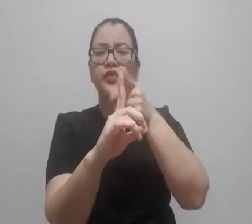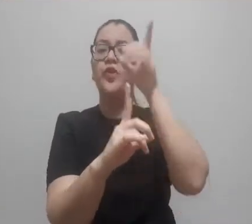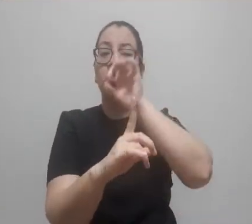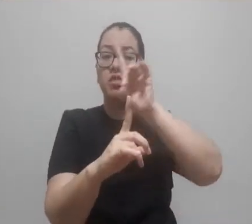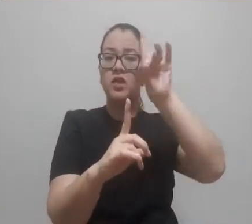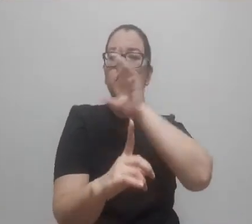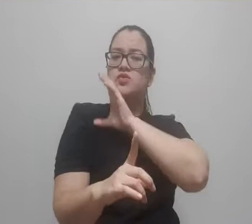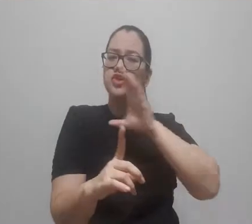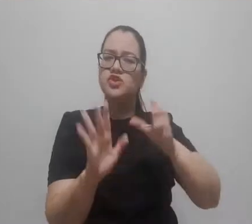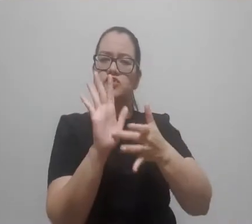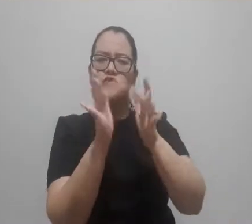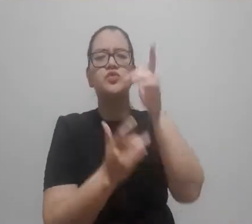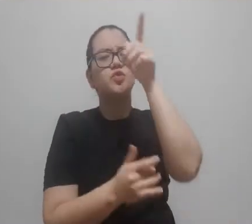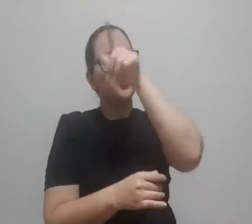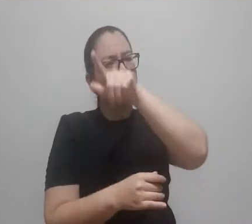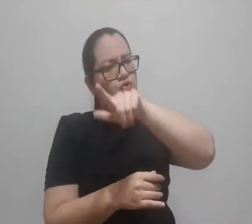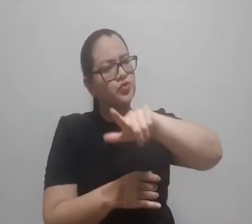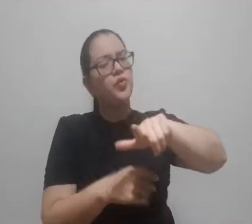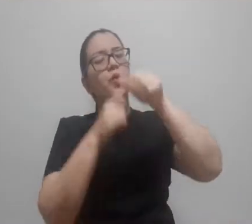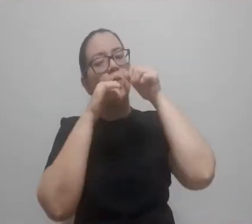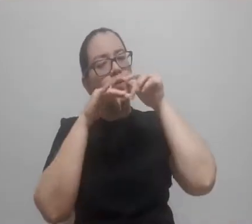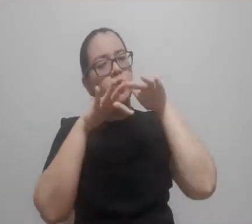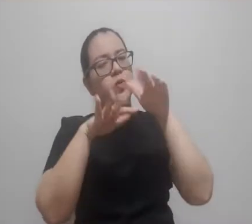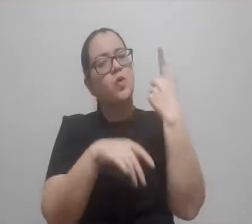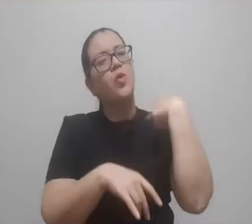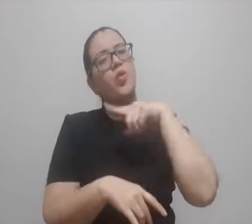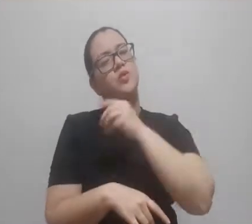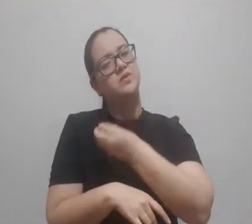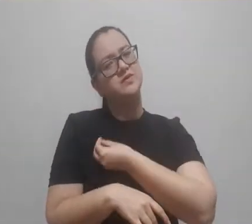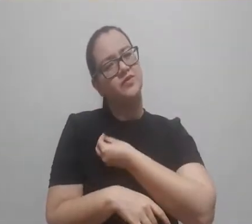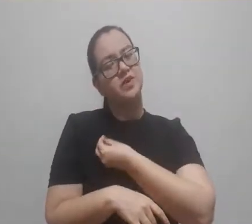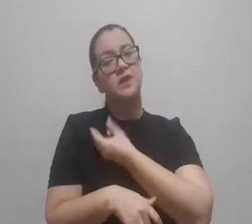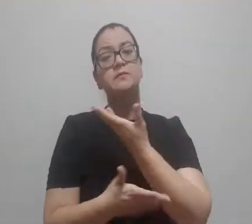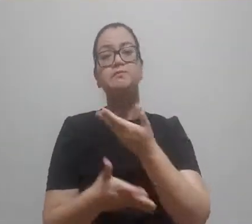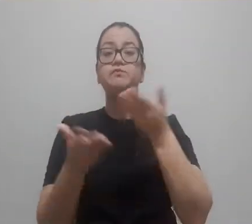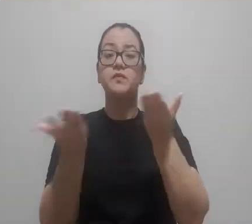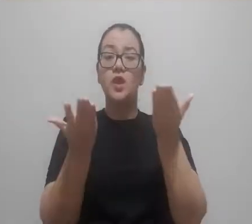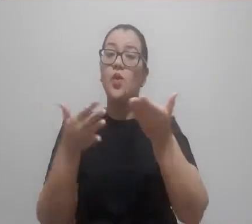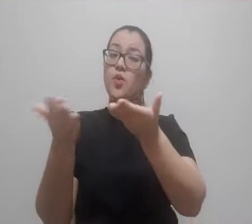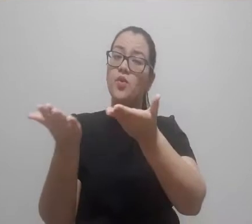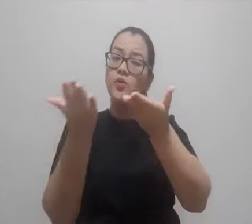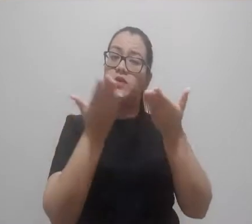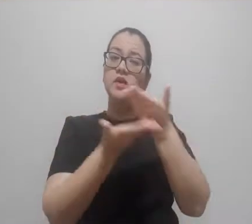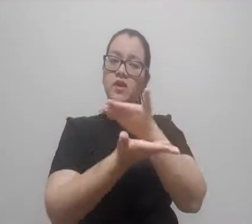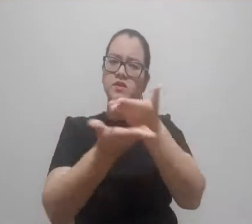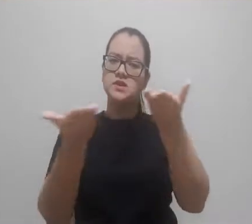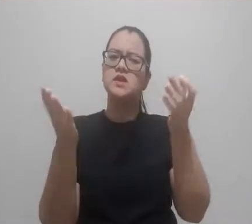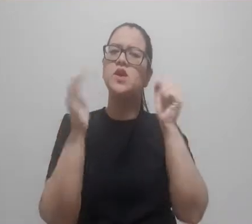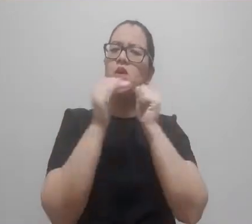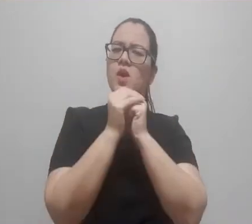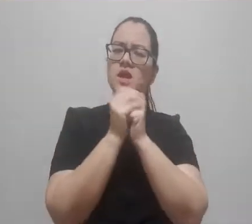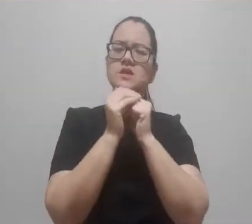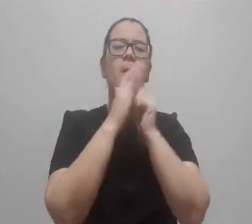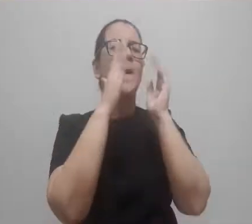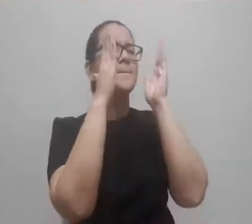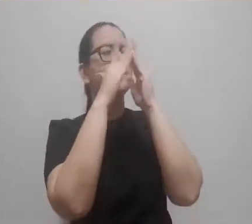Quero convidar você para que a gente faça uma oração, pedindo que Deus nos conduza nesse